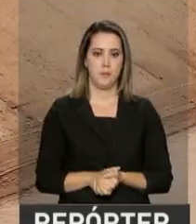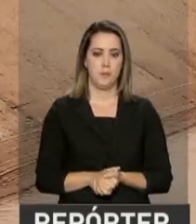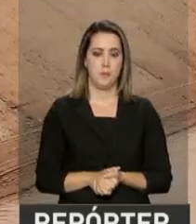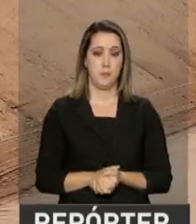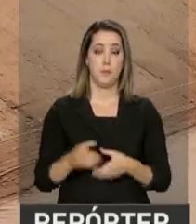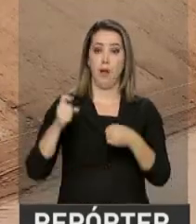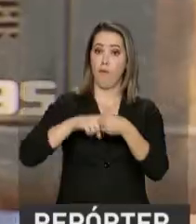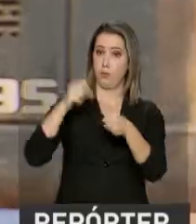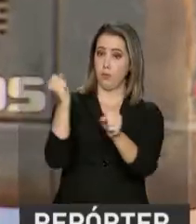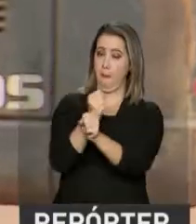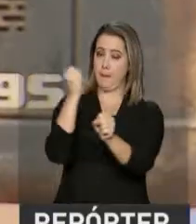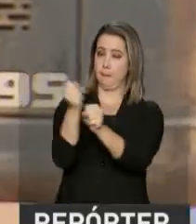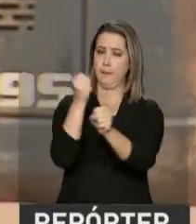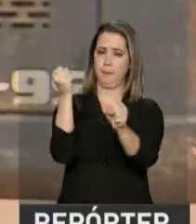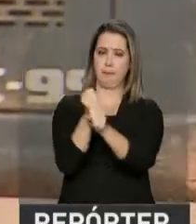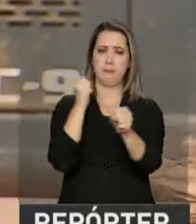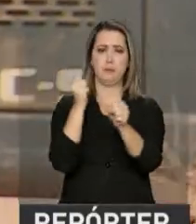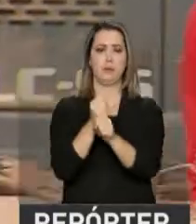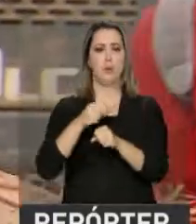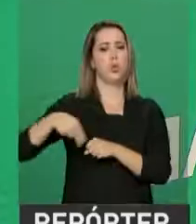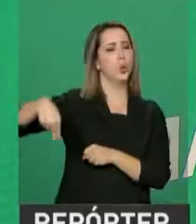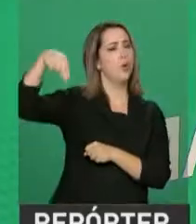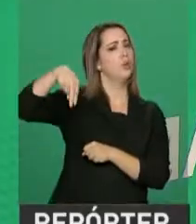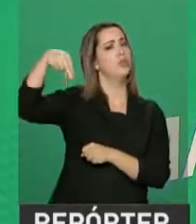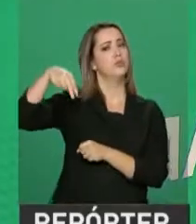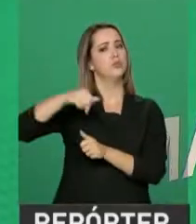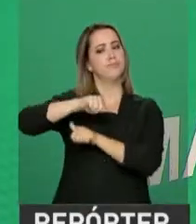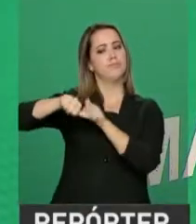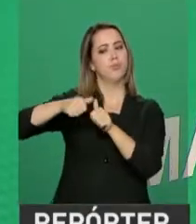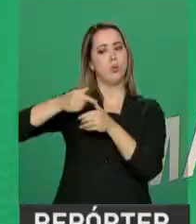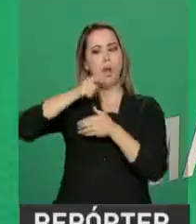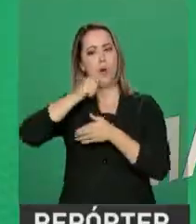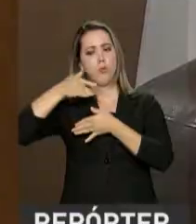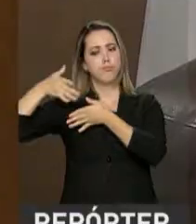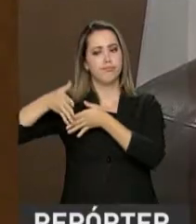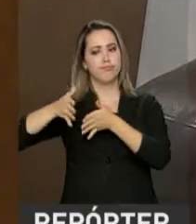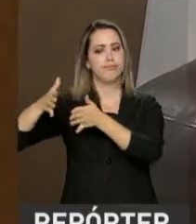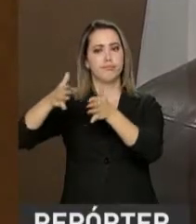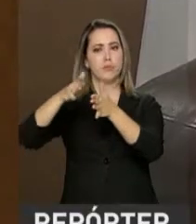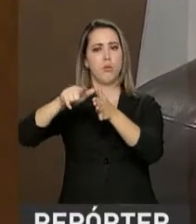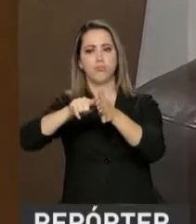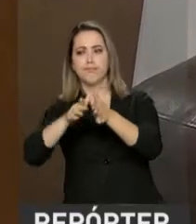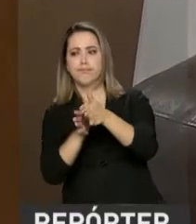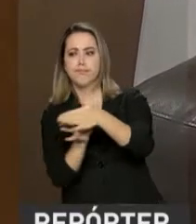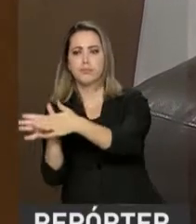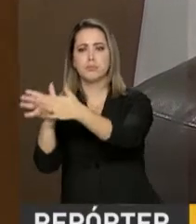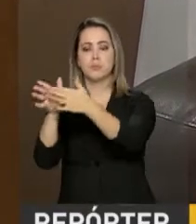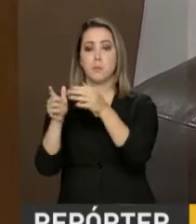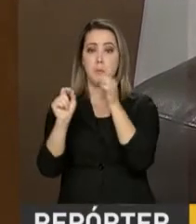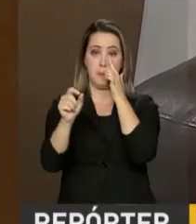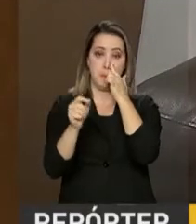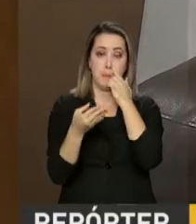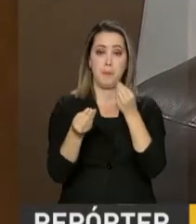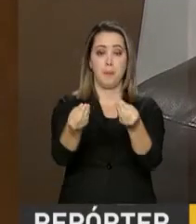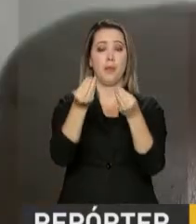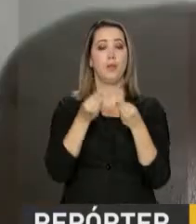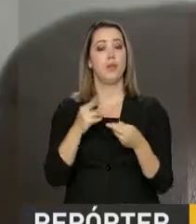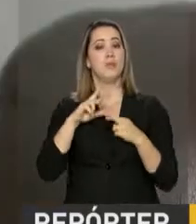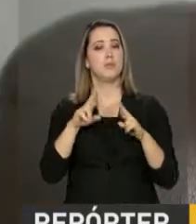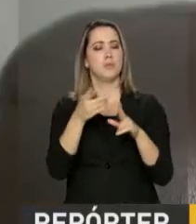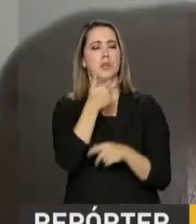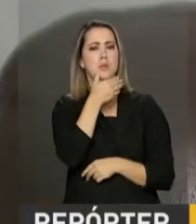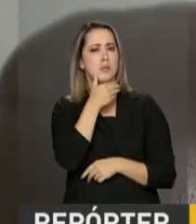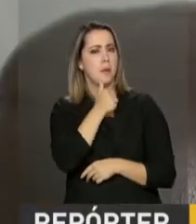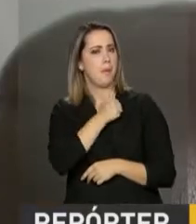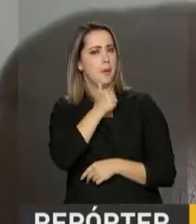A retomada das obras do Eixo Norte do projeto de transposição do Rio São Francisco trouxe esperança para a empresária Maria Zete. Para